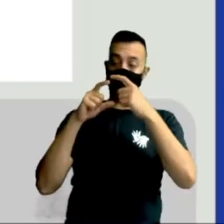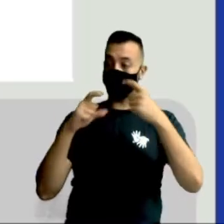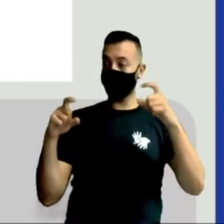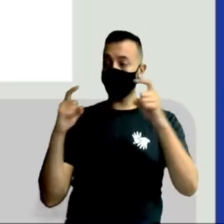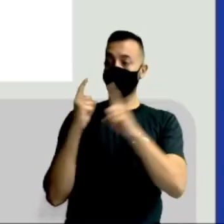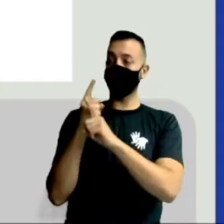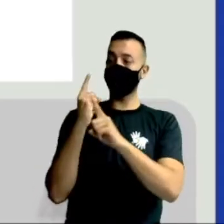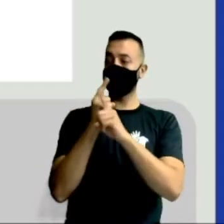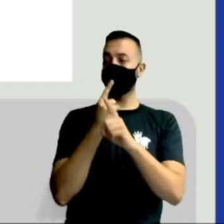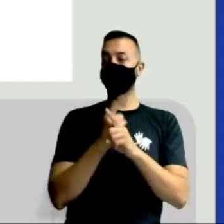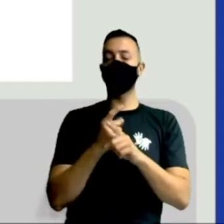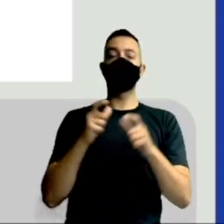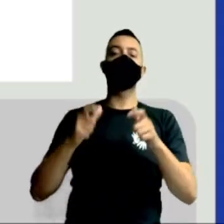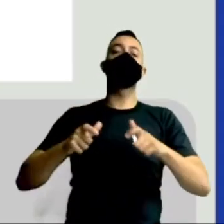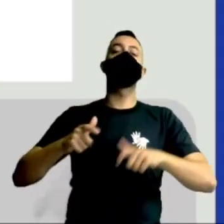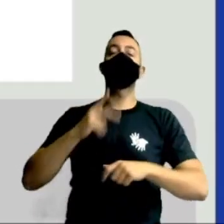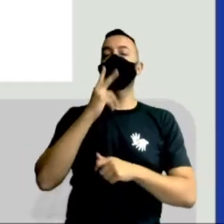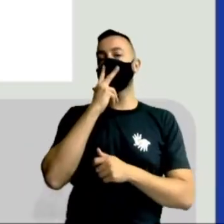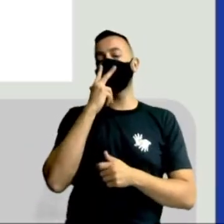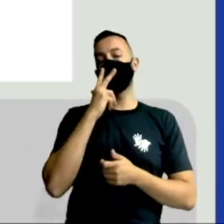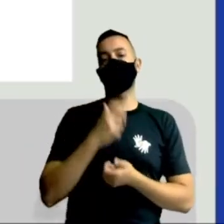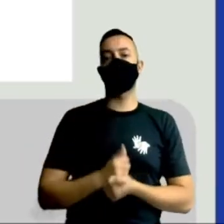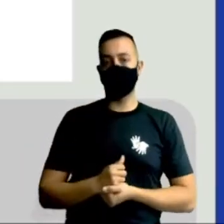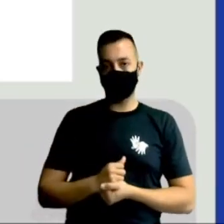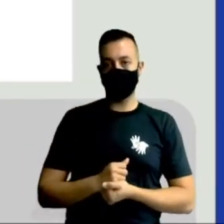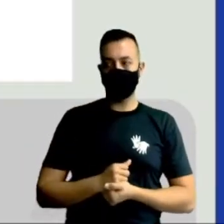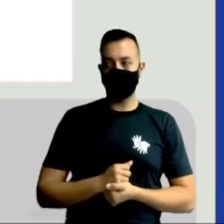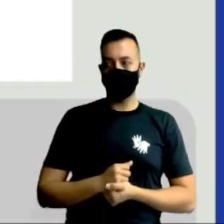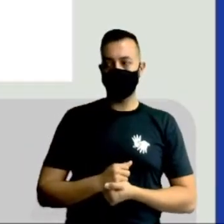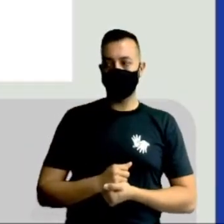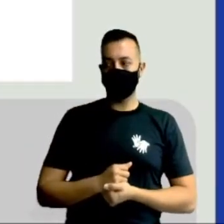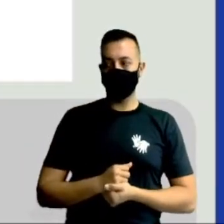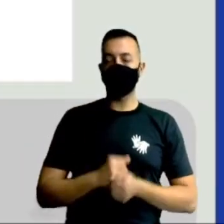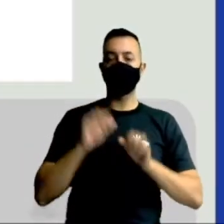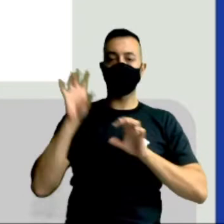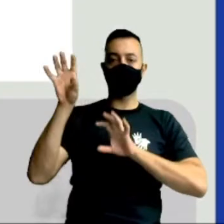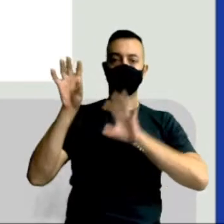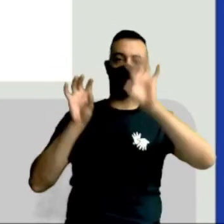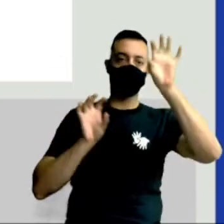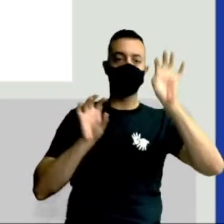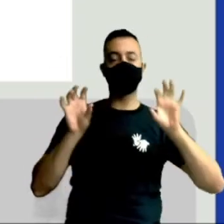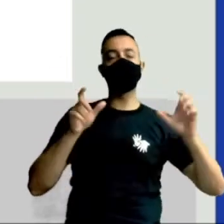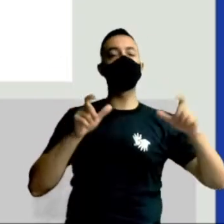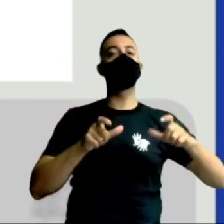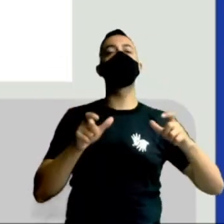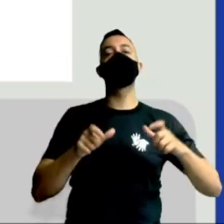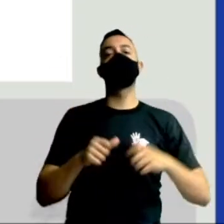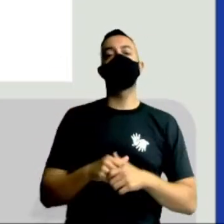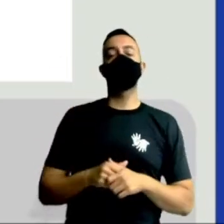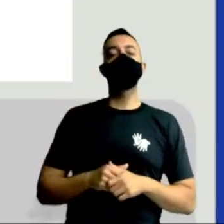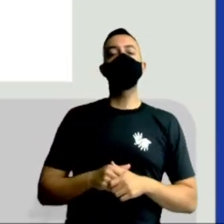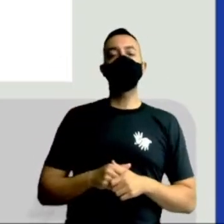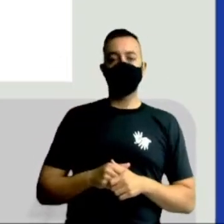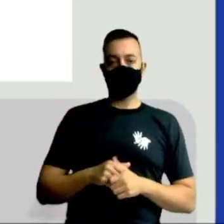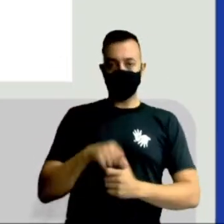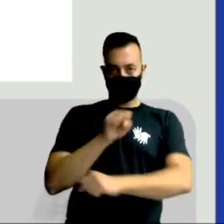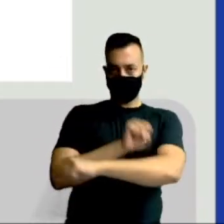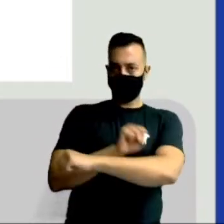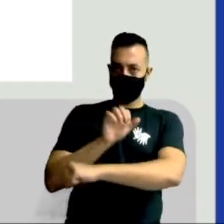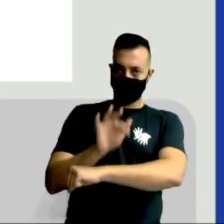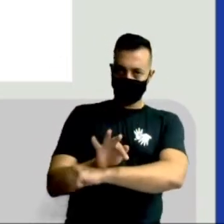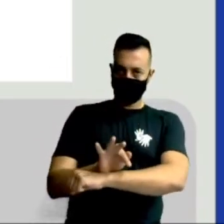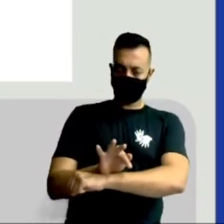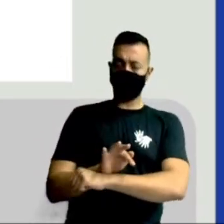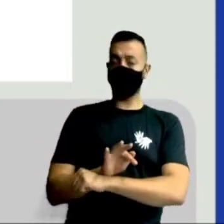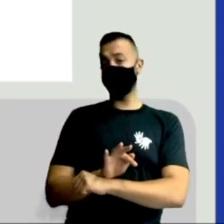descobrir onde está Vitória de Santo Antão nessas mesorregiões. Será que está na região do São Francisco, ali